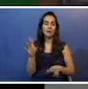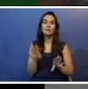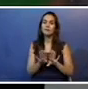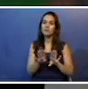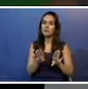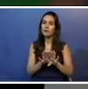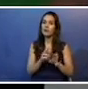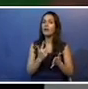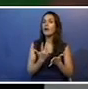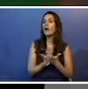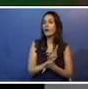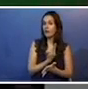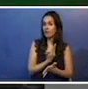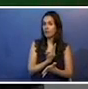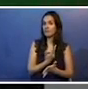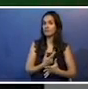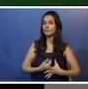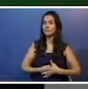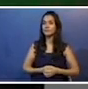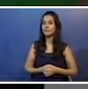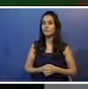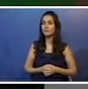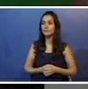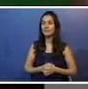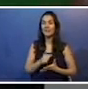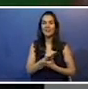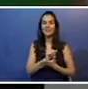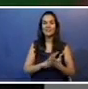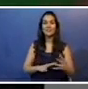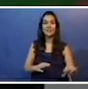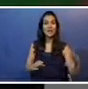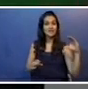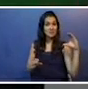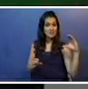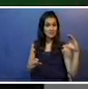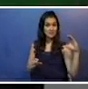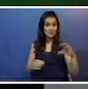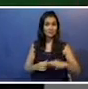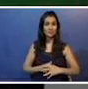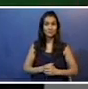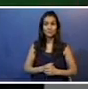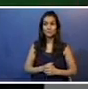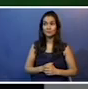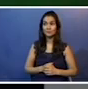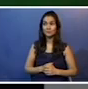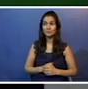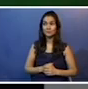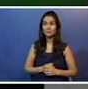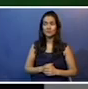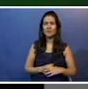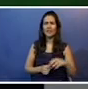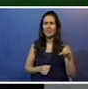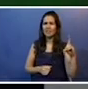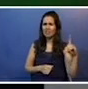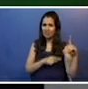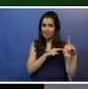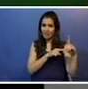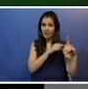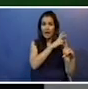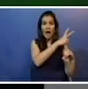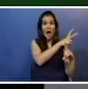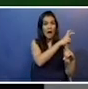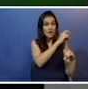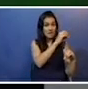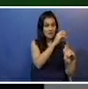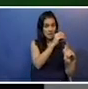está incorreta. Agora, vamos analisar a alternativa C. D, que equivale a